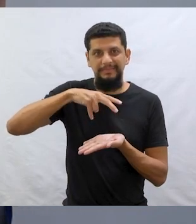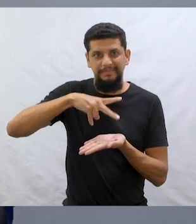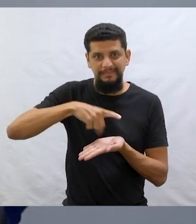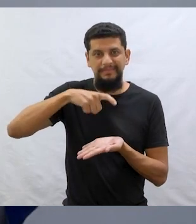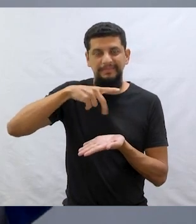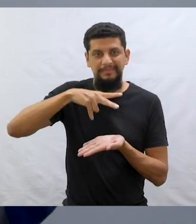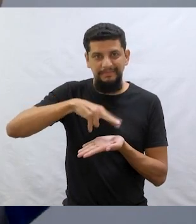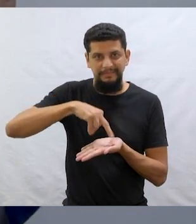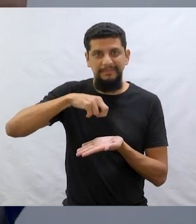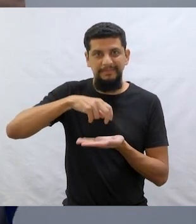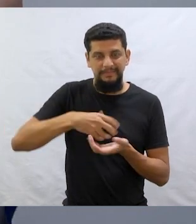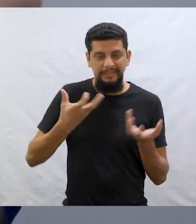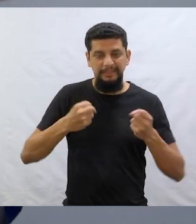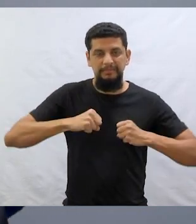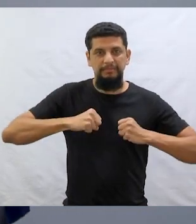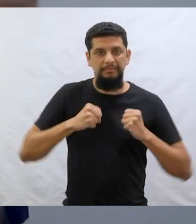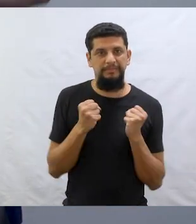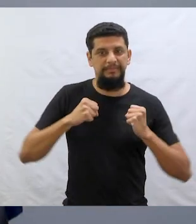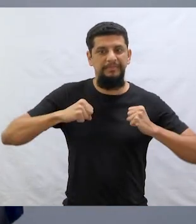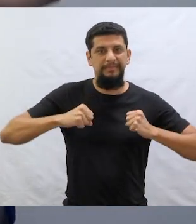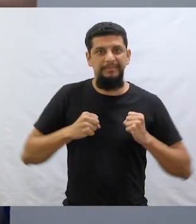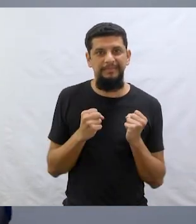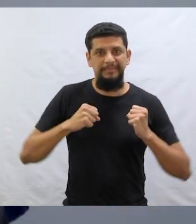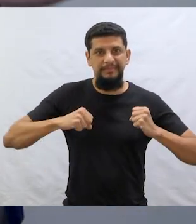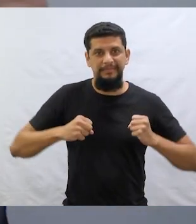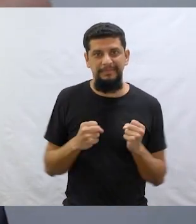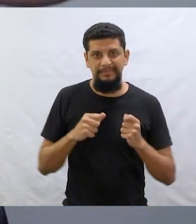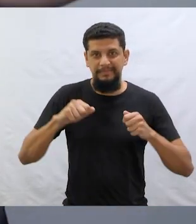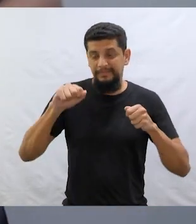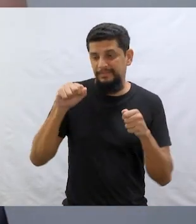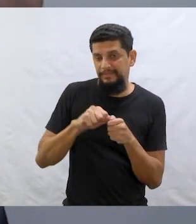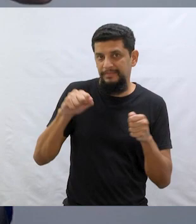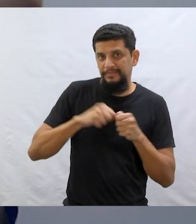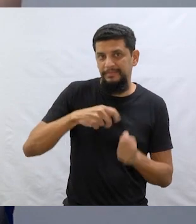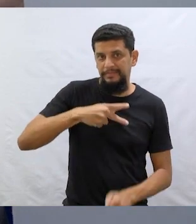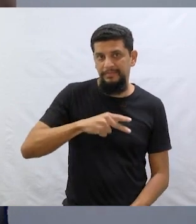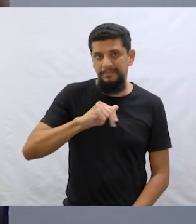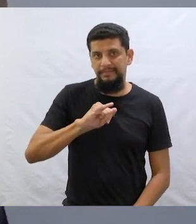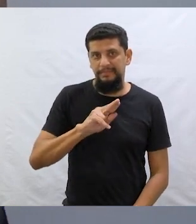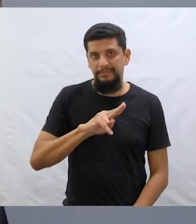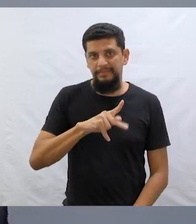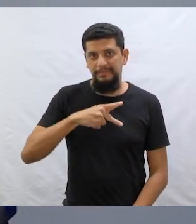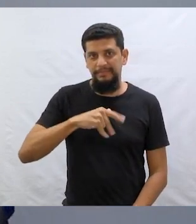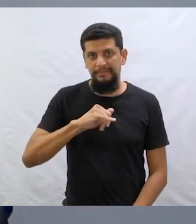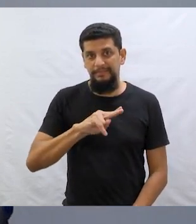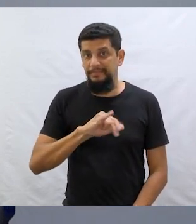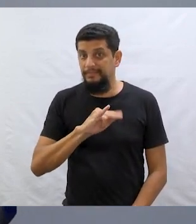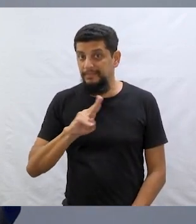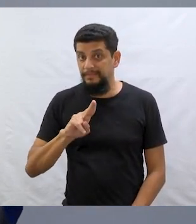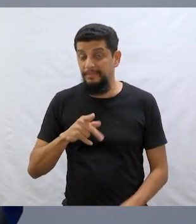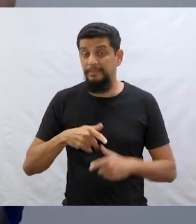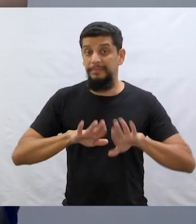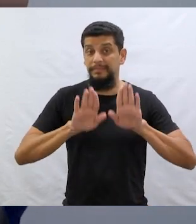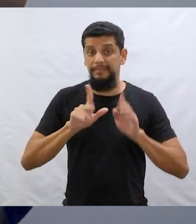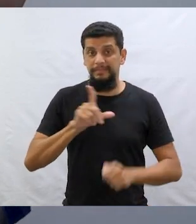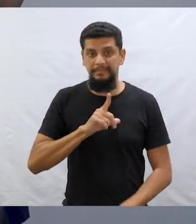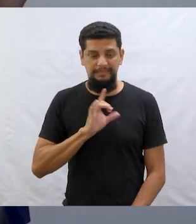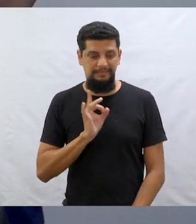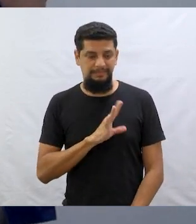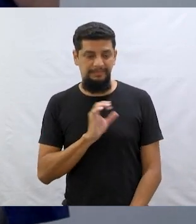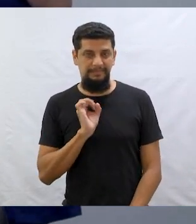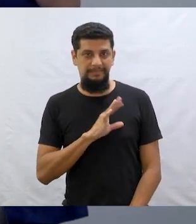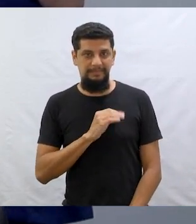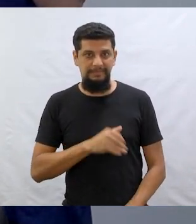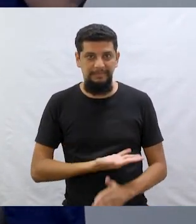ele cisca o chão. Ele bate as asas, ele faz piu, piu, mas